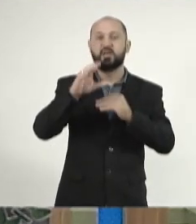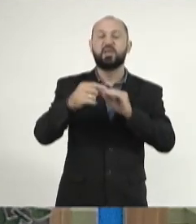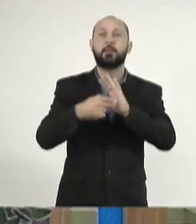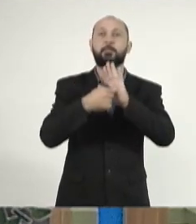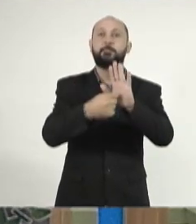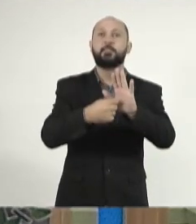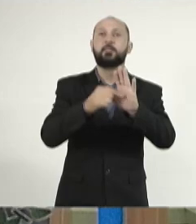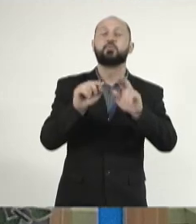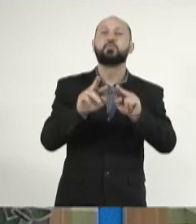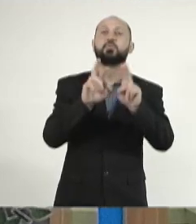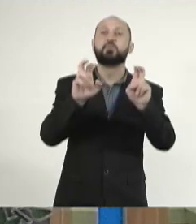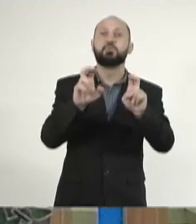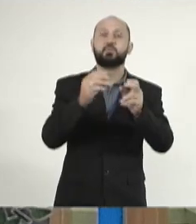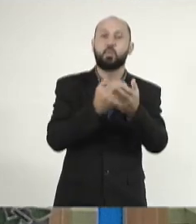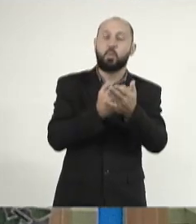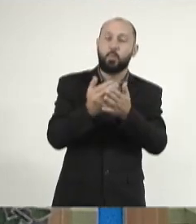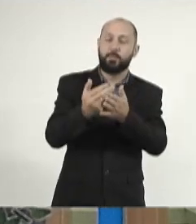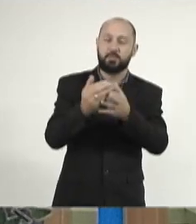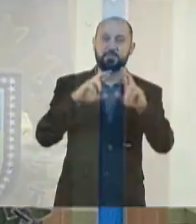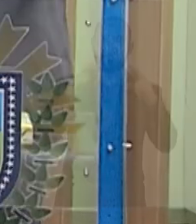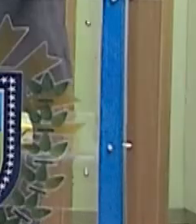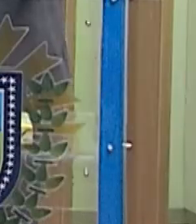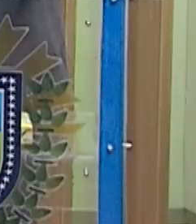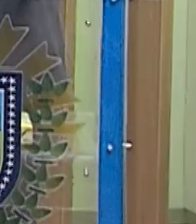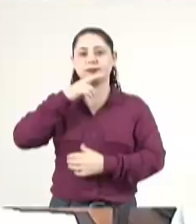refletiram sobre esse tema logo no comecinho da sessão.